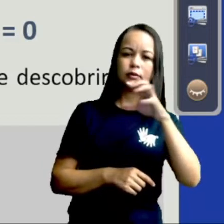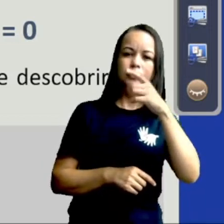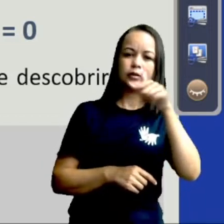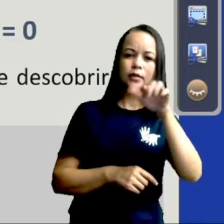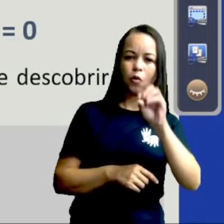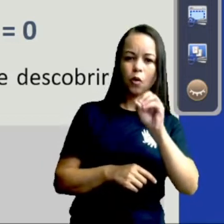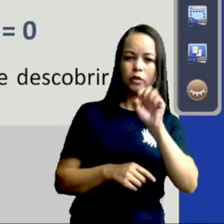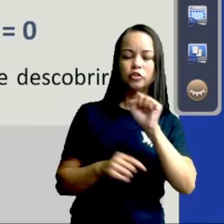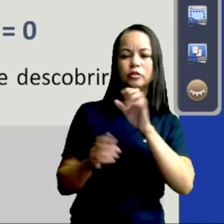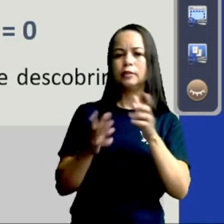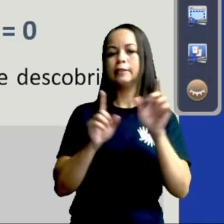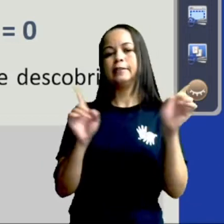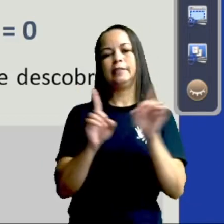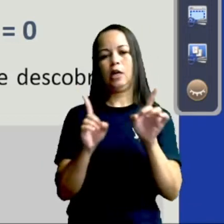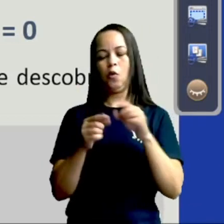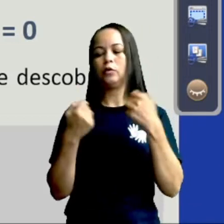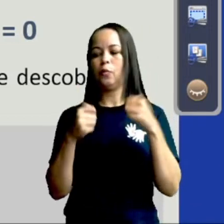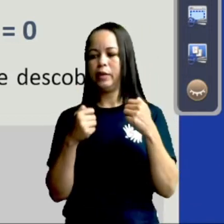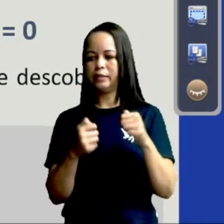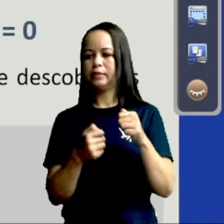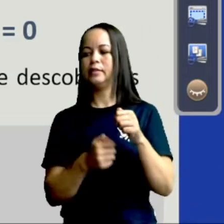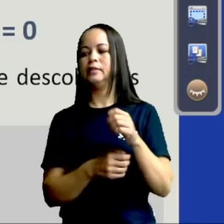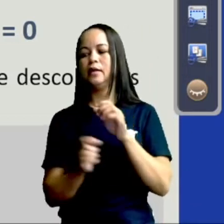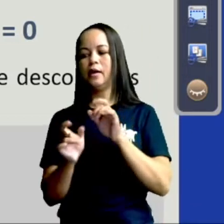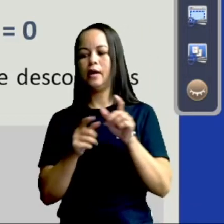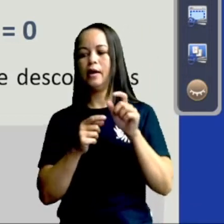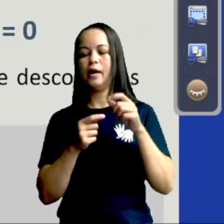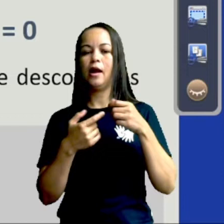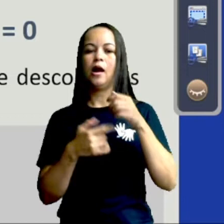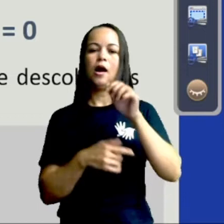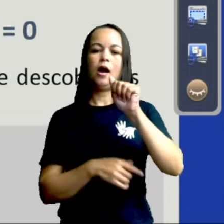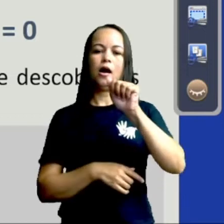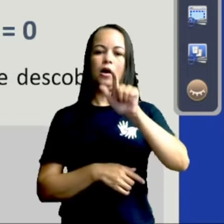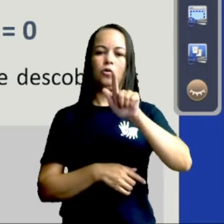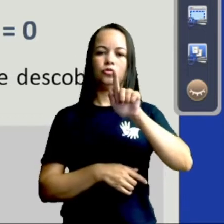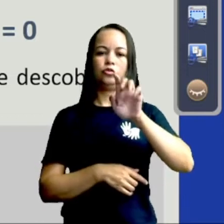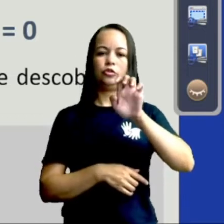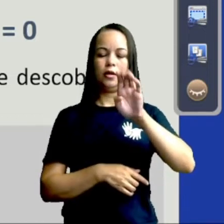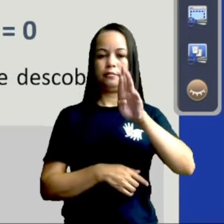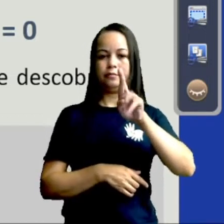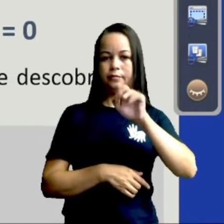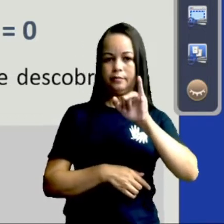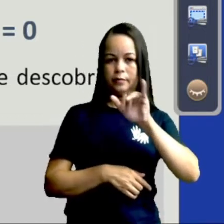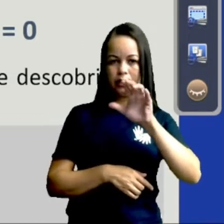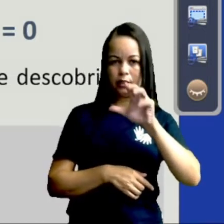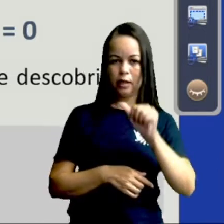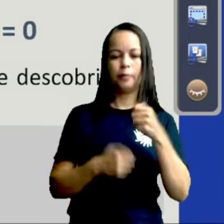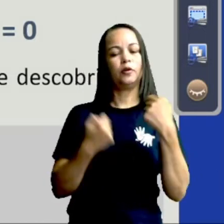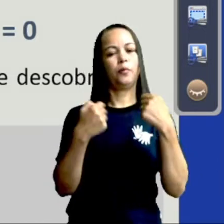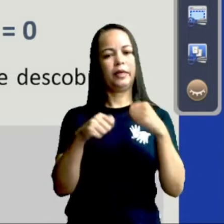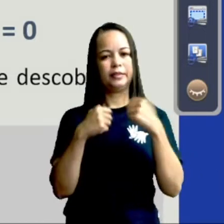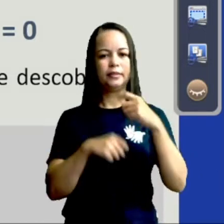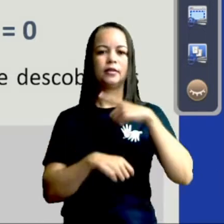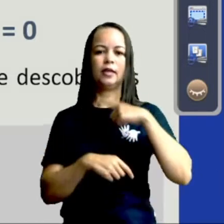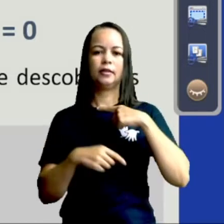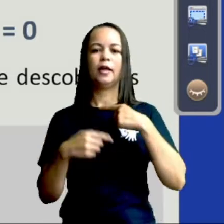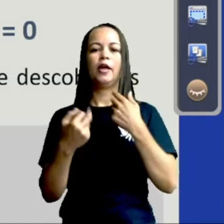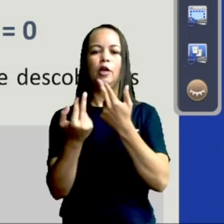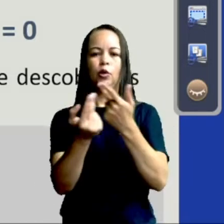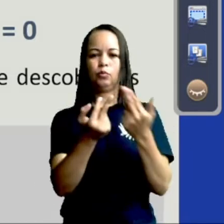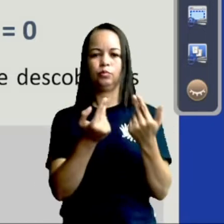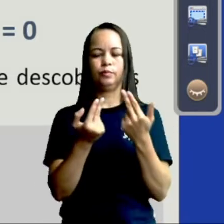seja equação, tem que ter também a igualdade, ok? E aí,